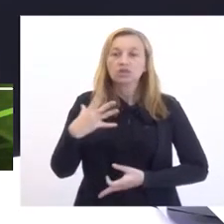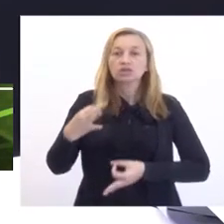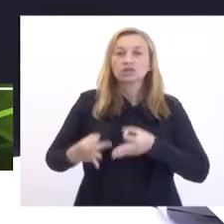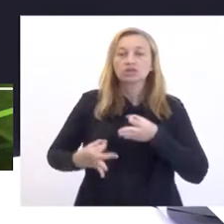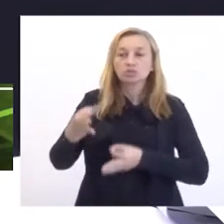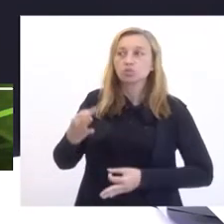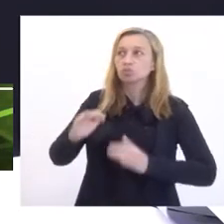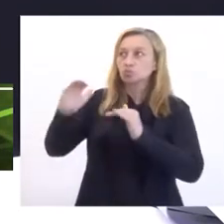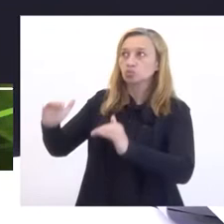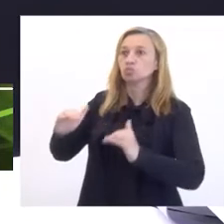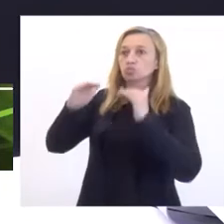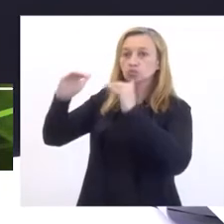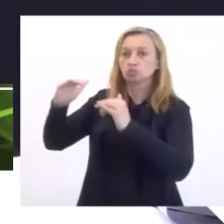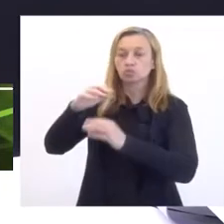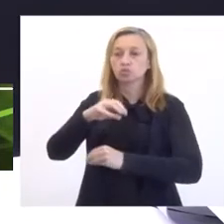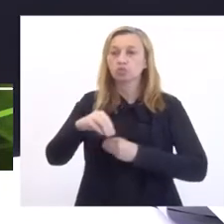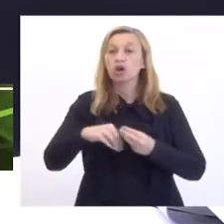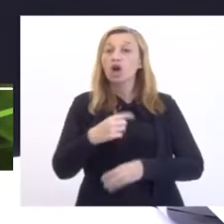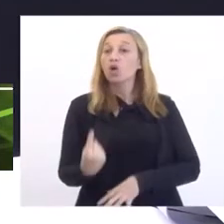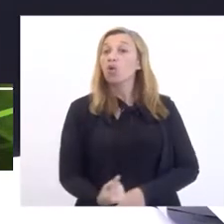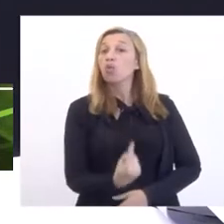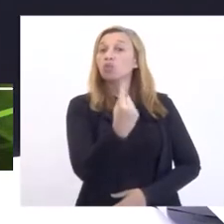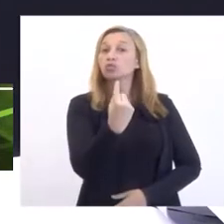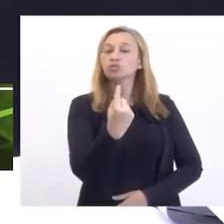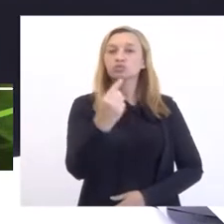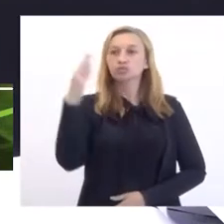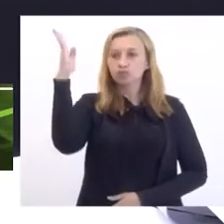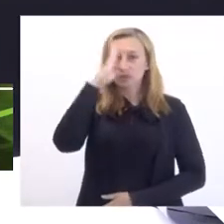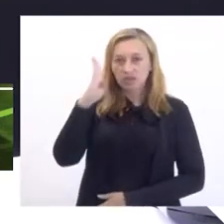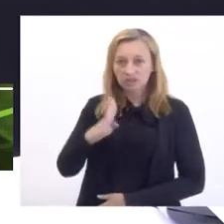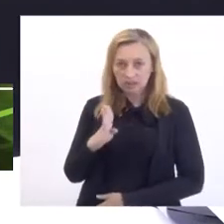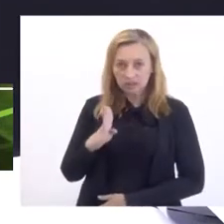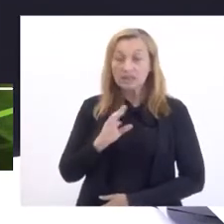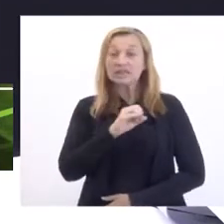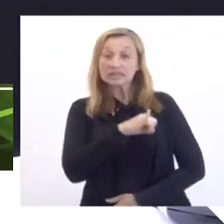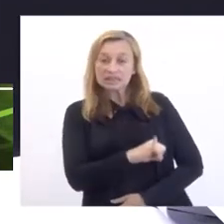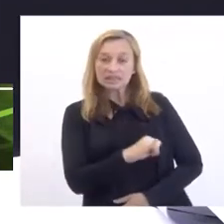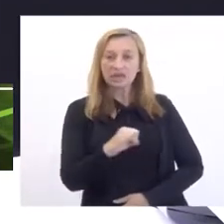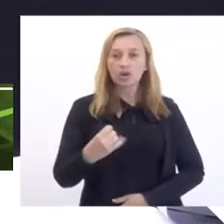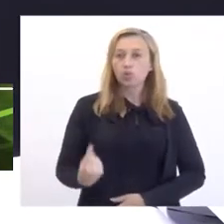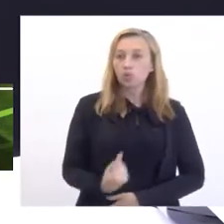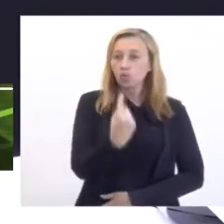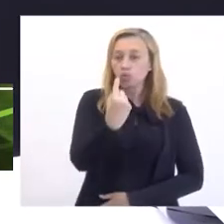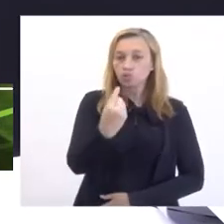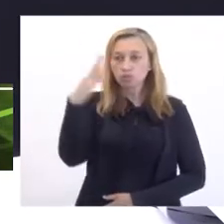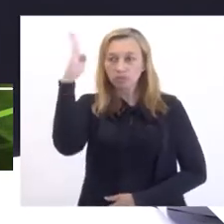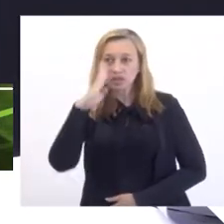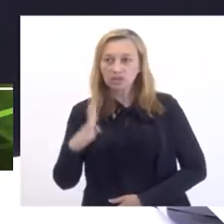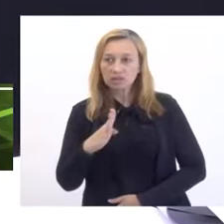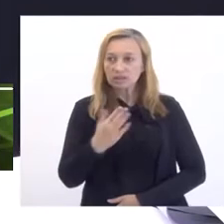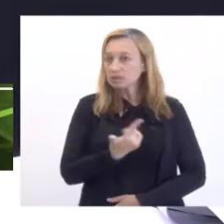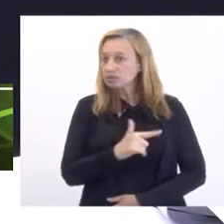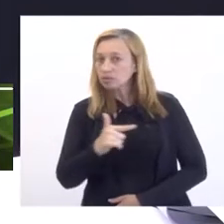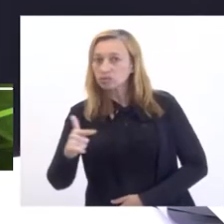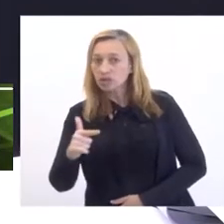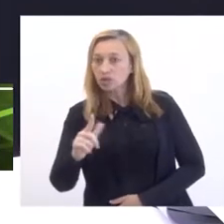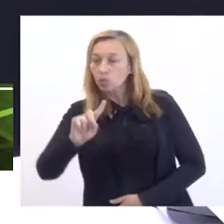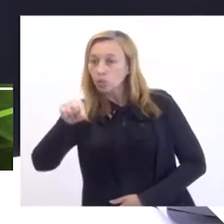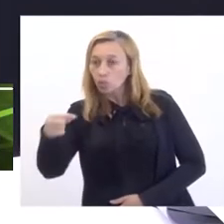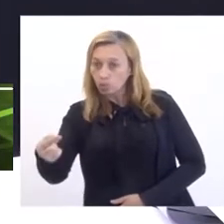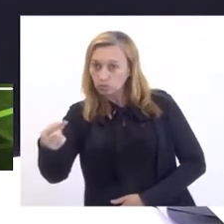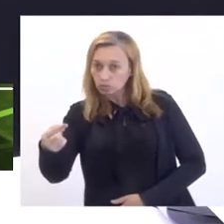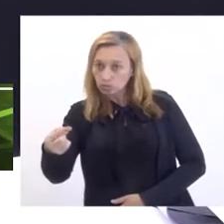Misto, é o único no Brasil. Se é o único do Brasil, não tem precedente